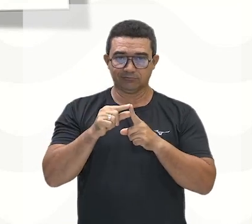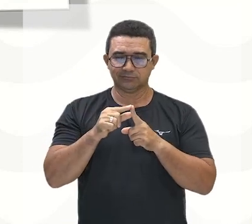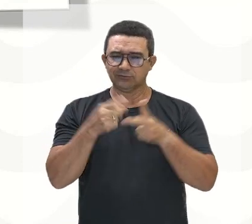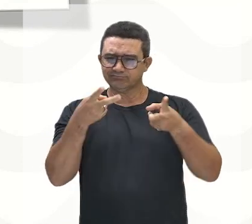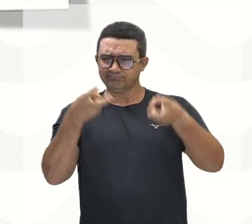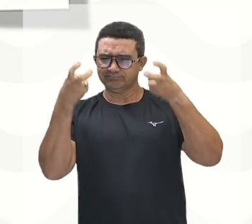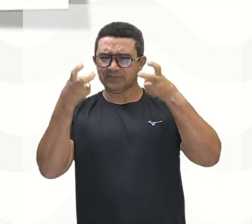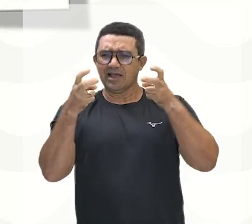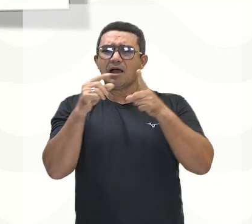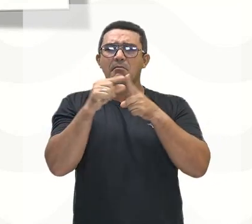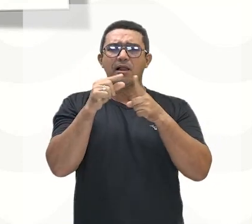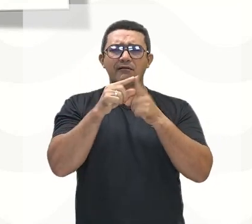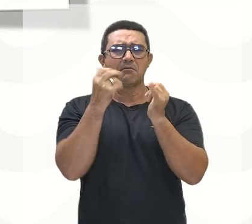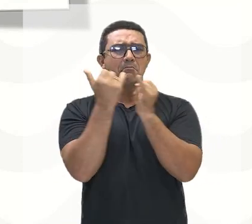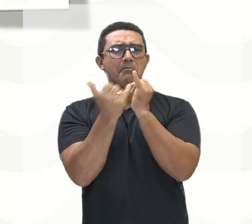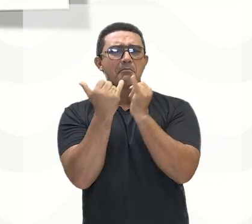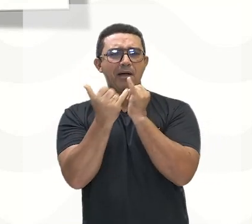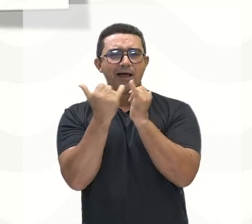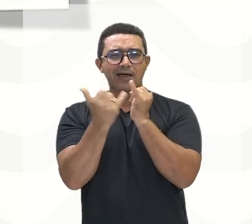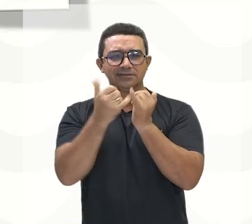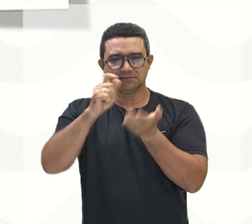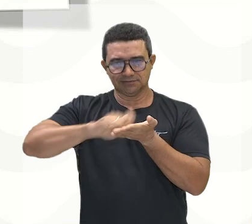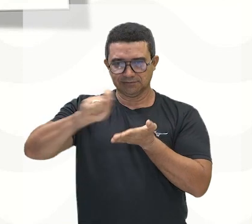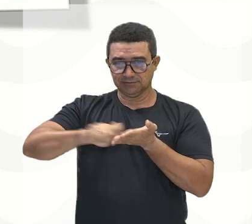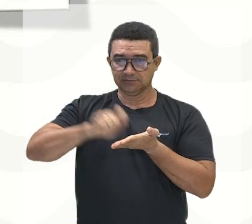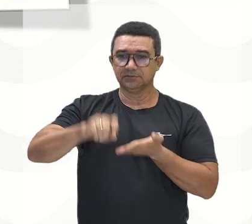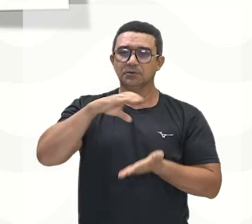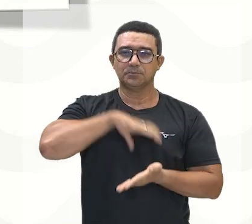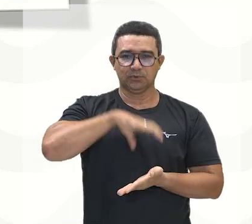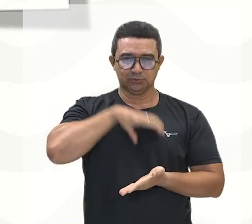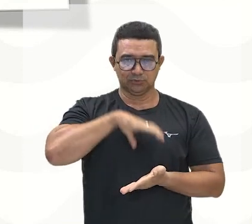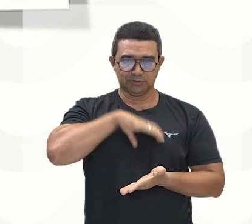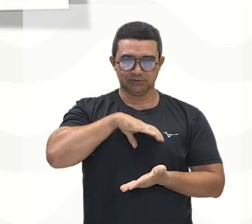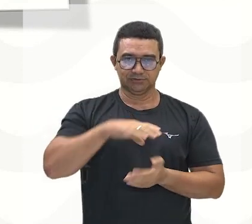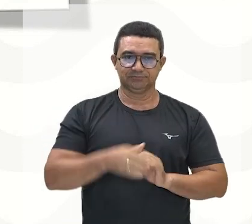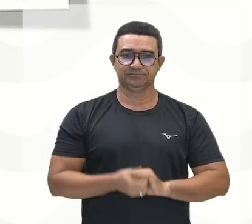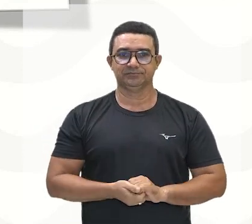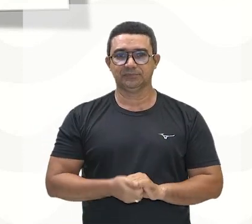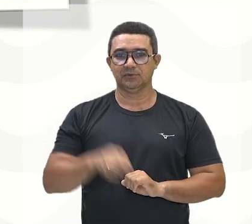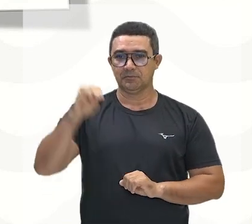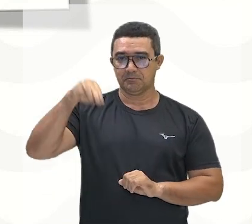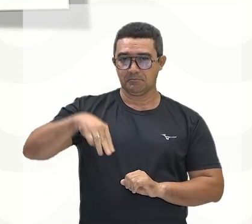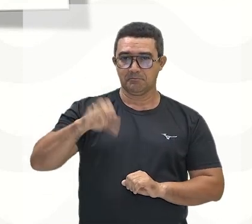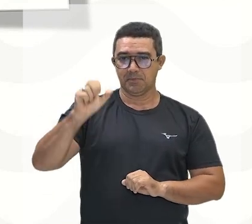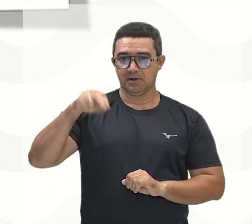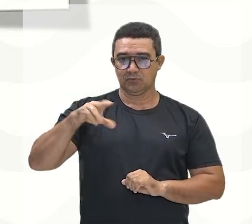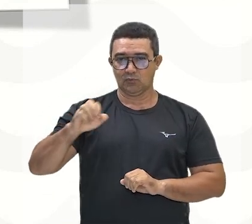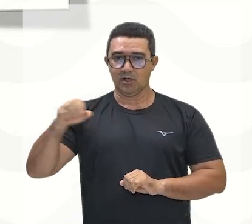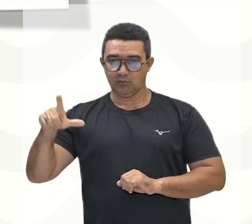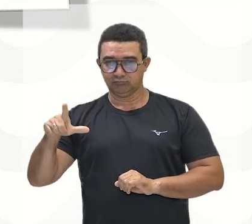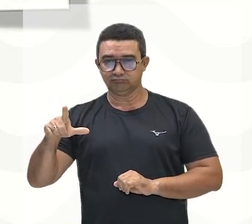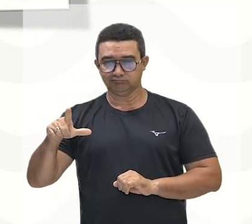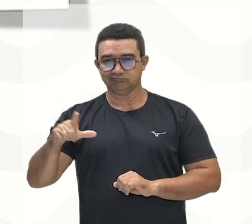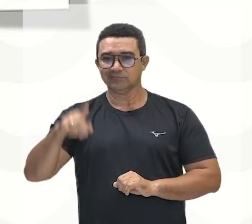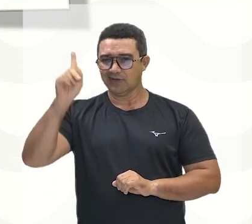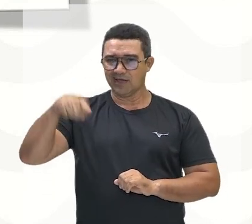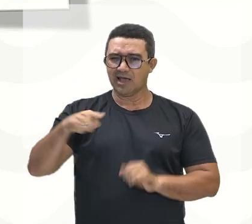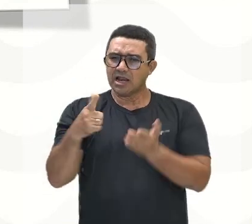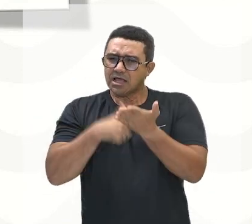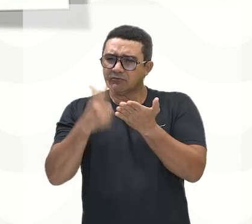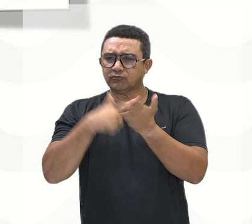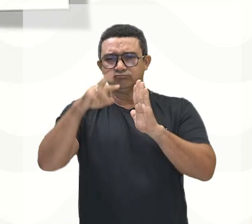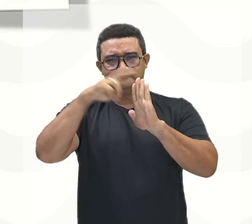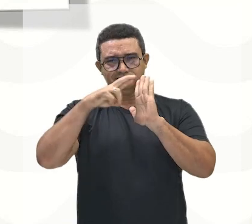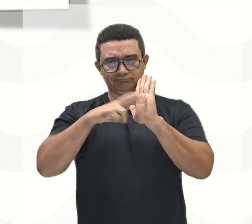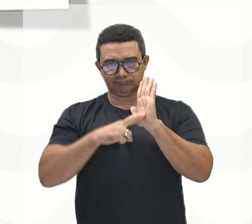pela semelhança na escrita, né? Então, nós temos manual, que é um manual. Letter